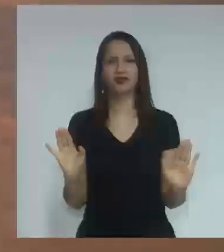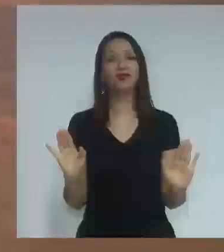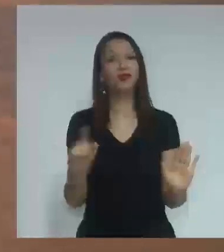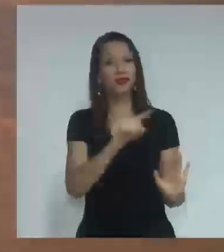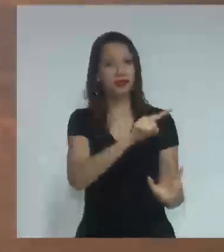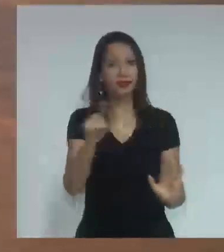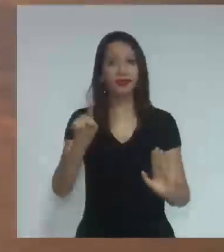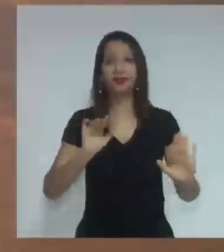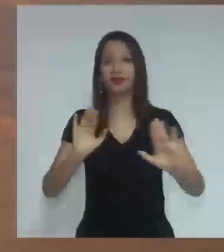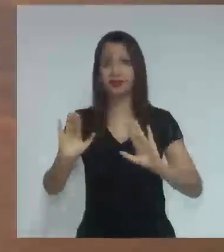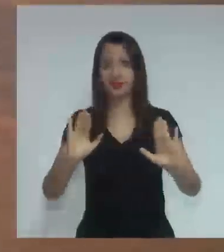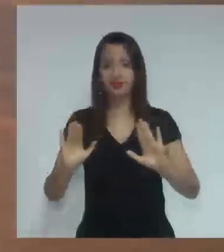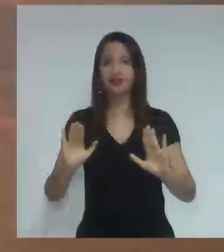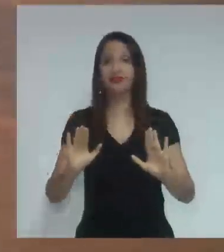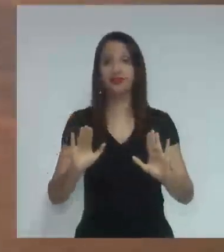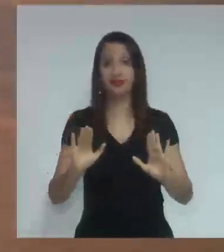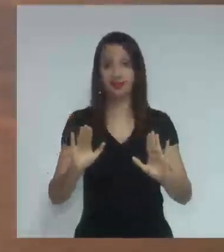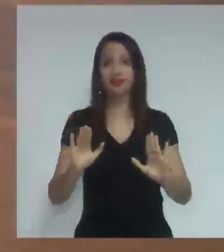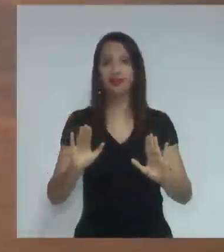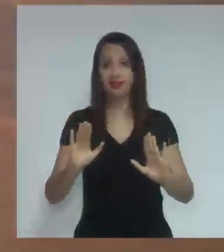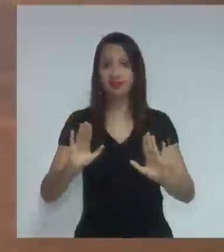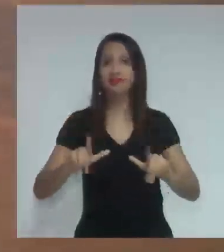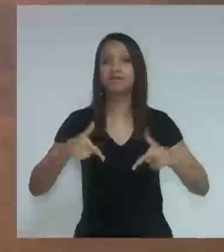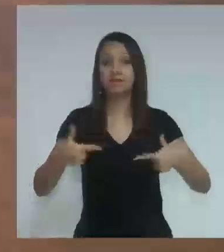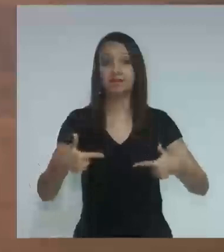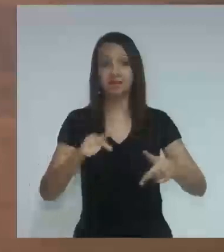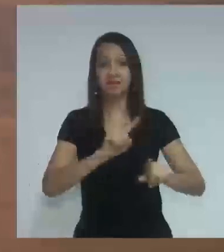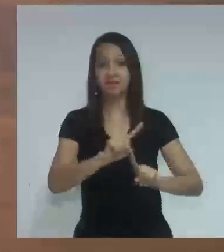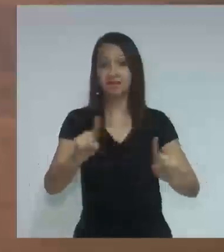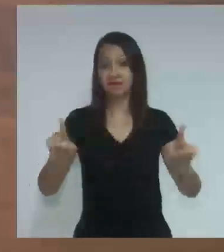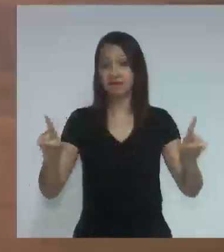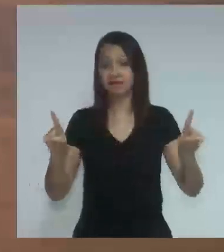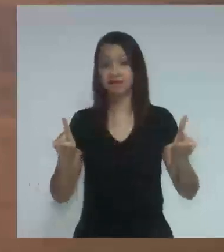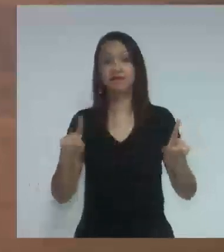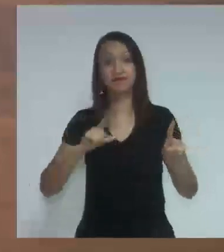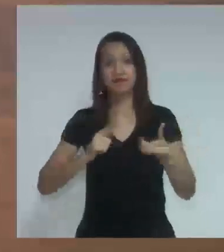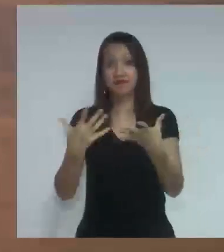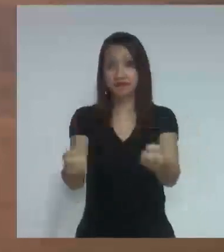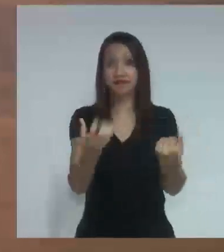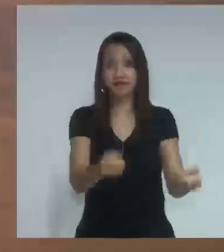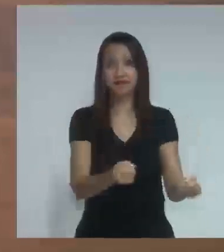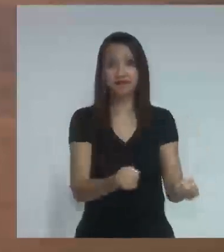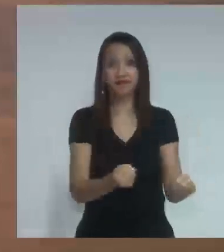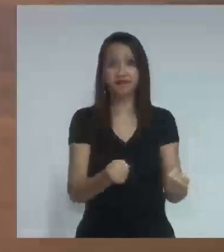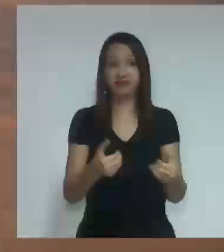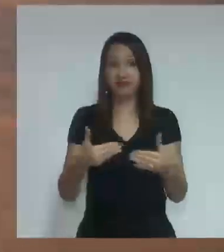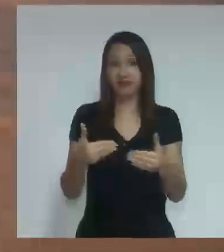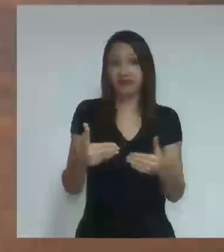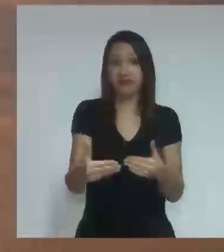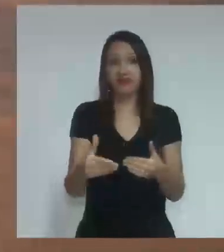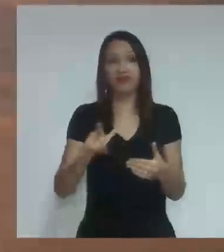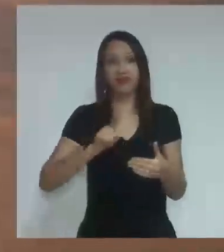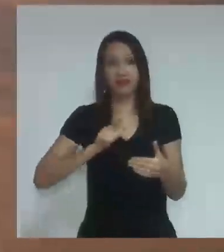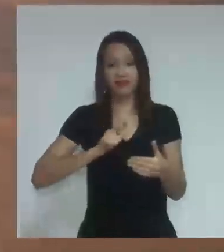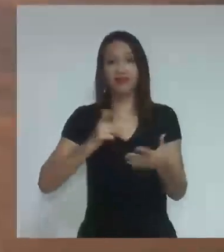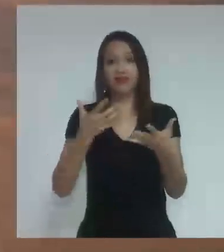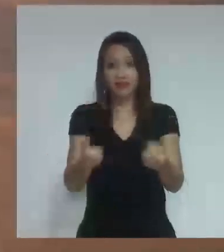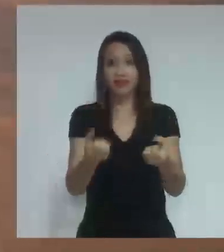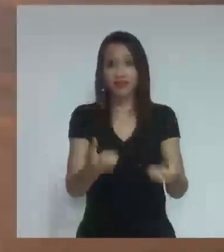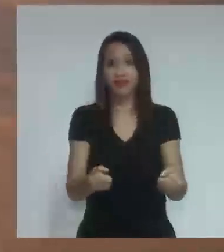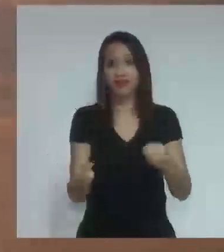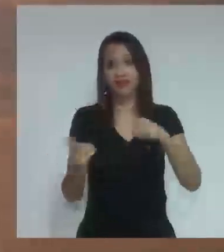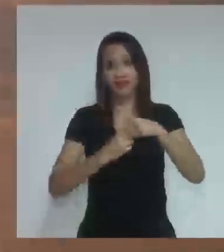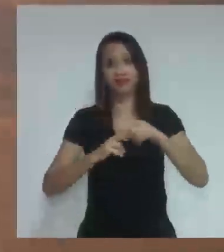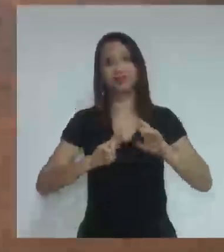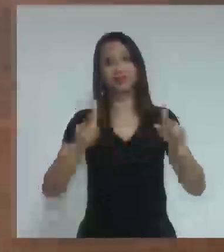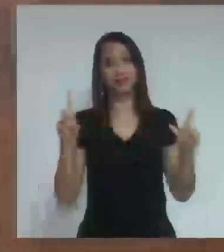providências cabíveis estão sendo tomadas, não serão tomadas, estão sendo, é diferente, é verbo